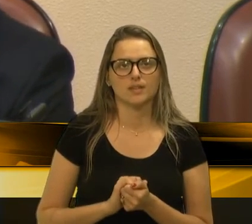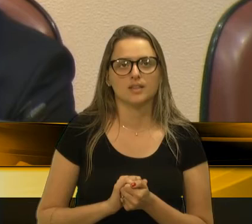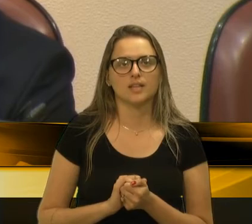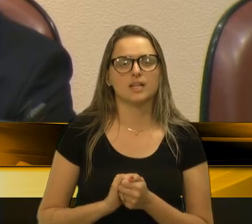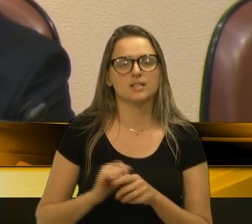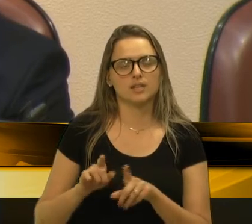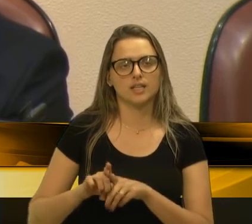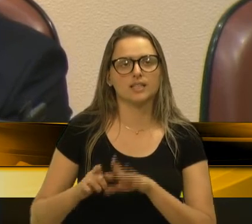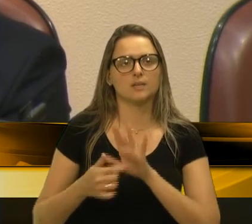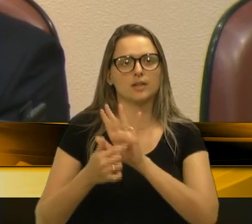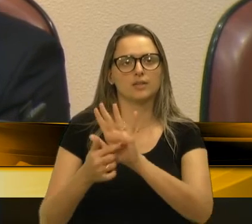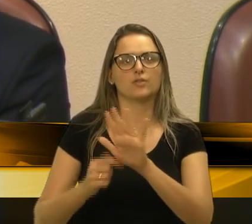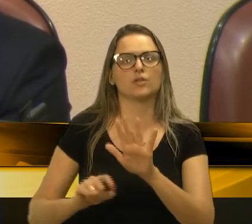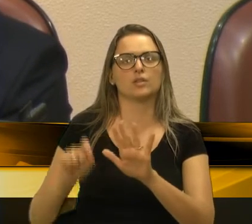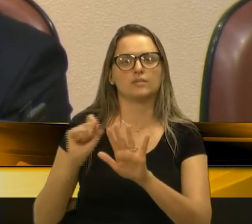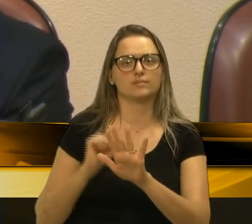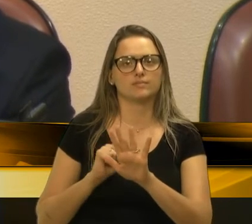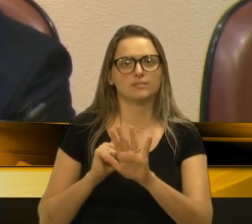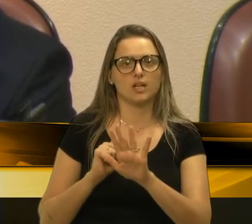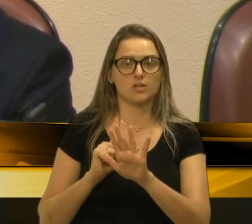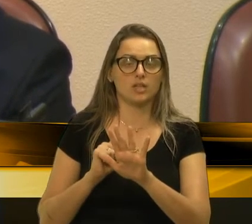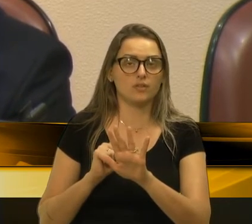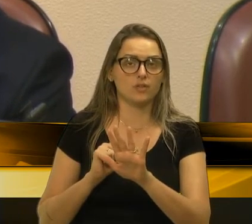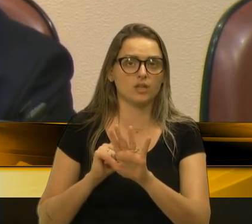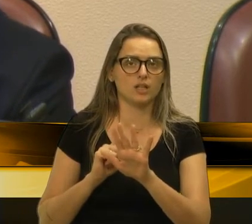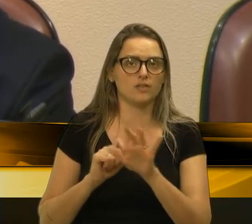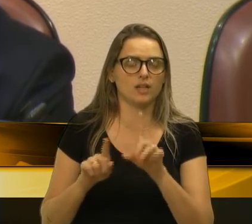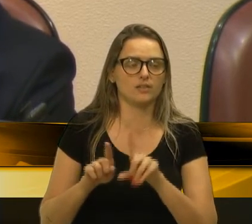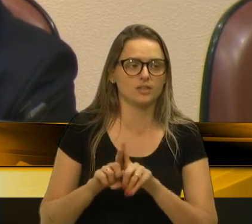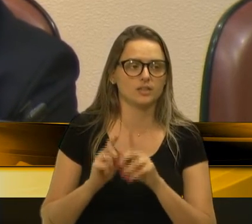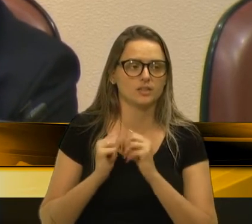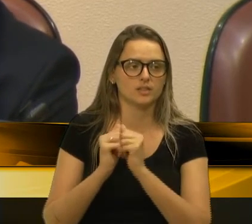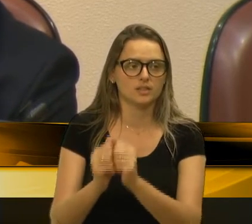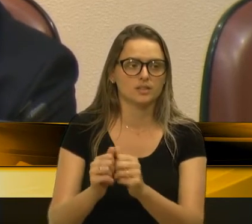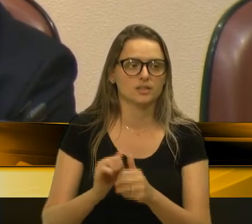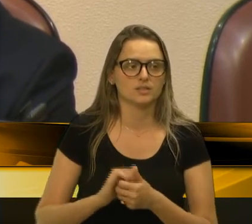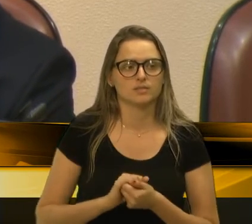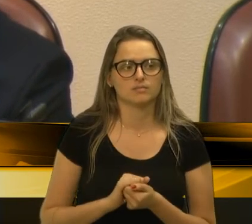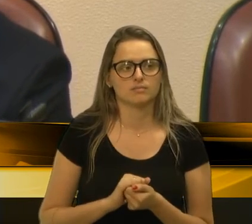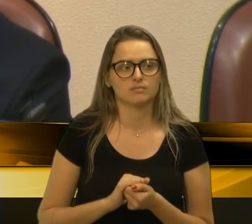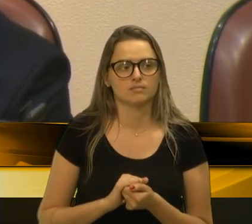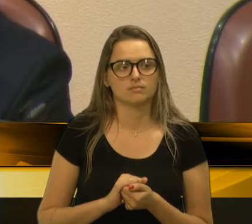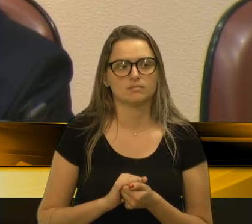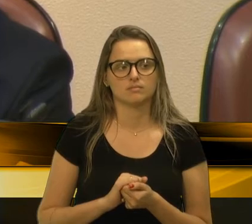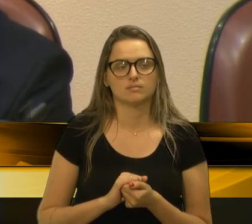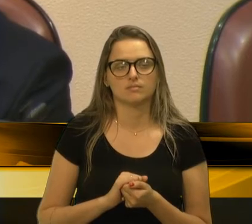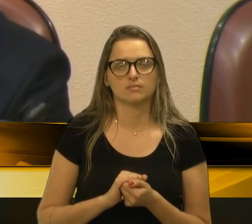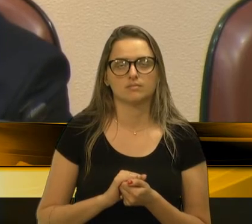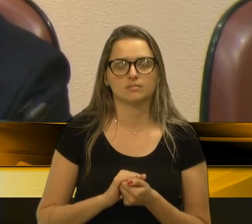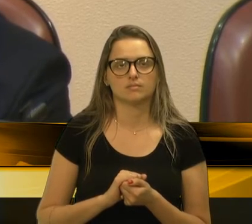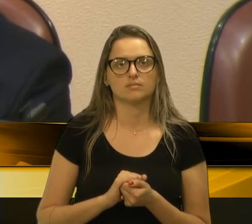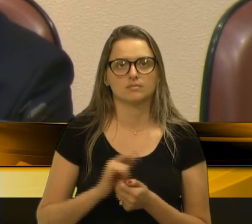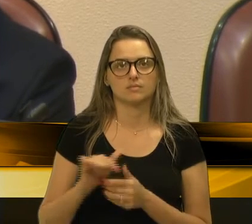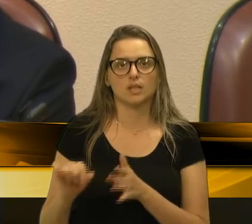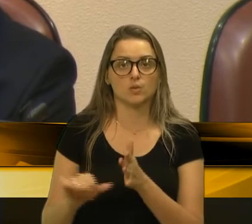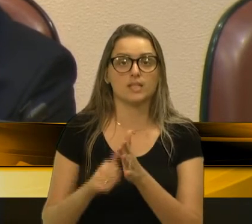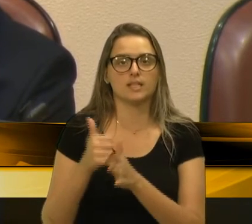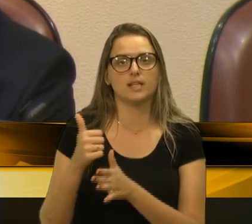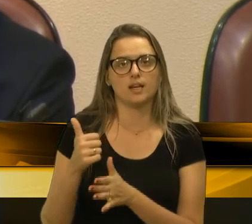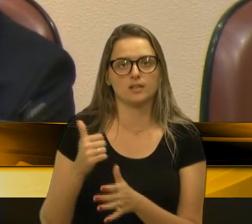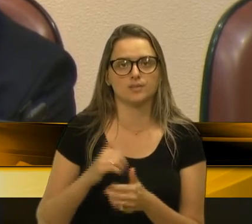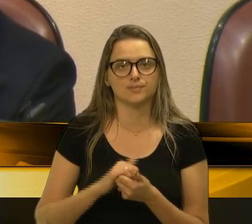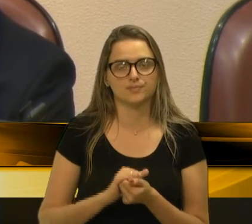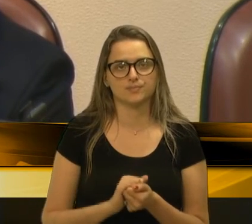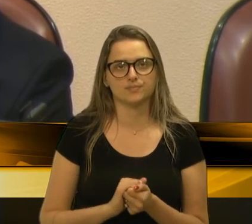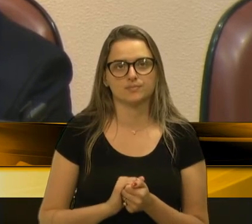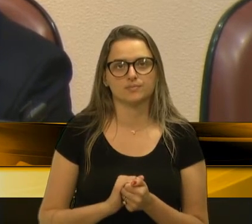gente precisa ver, porque a tal reforma trabalhista, ainda no governo Temer, não melhorou nada. Não melhorou, só precarizou mais ainda e